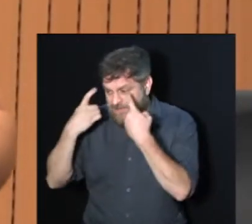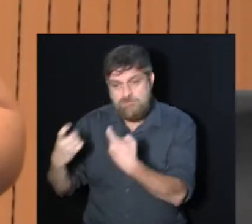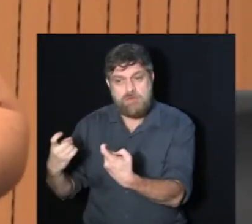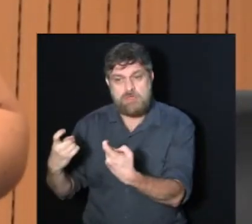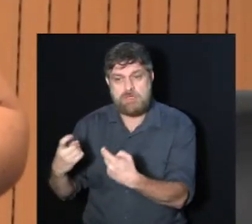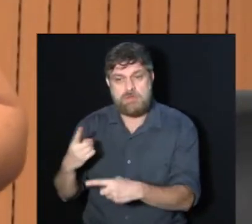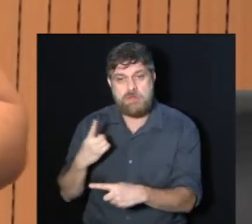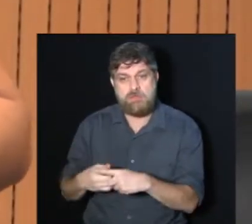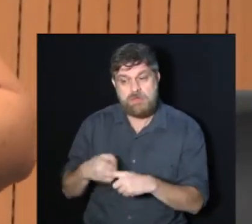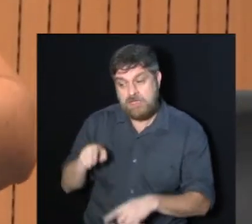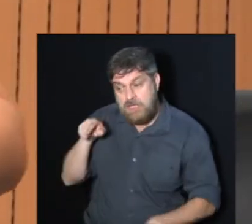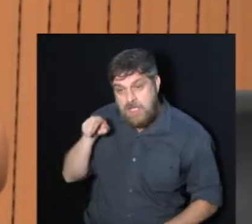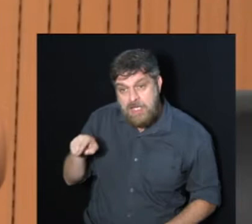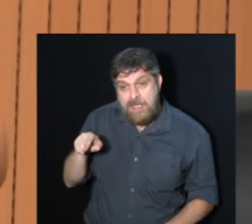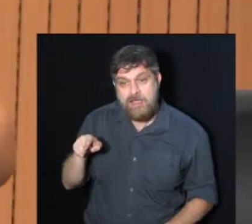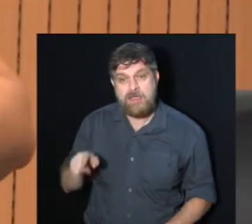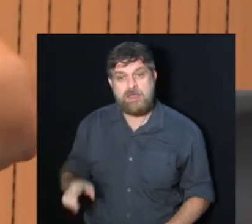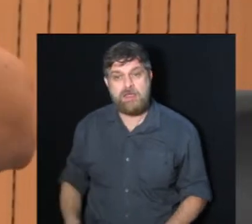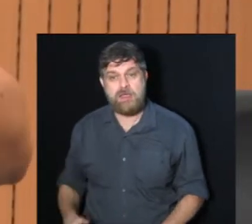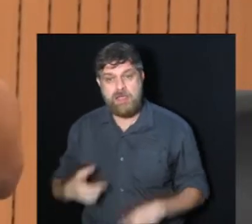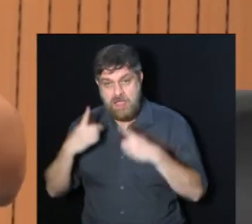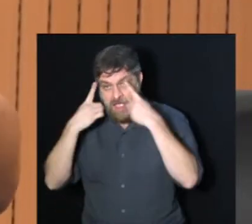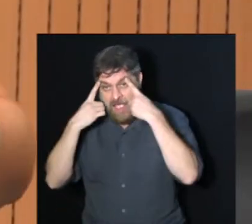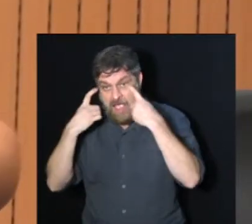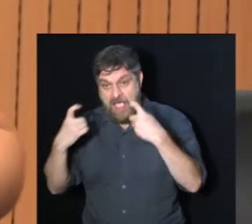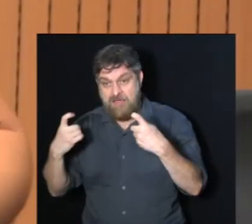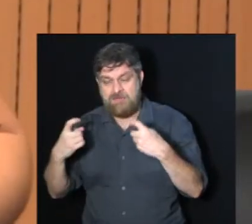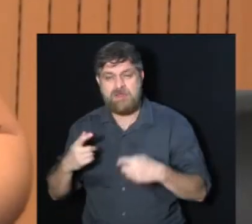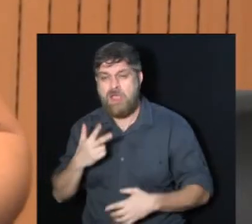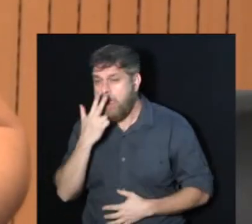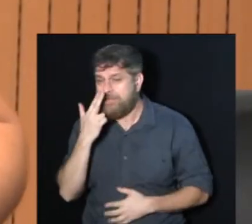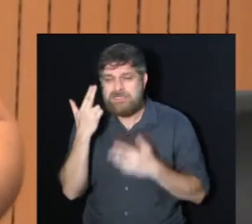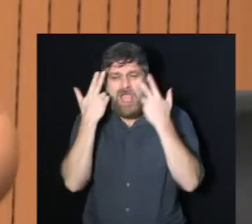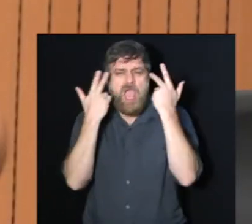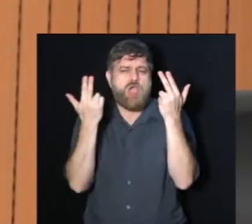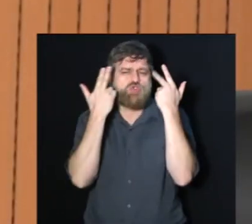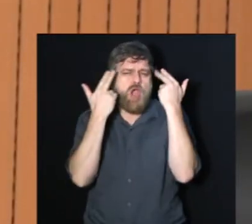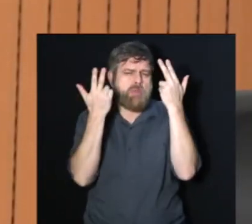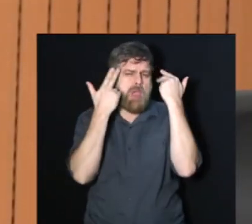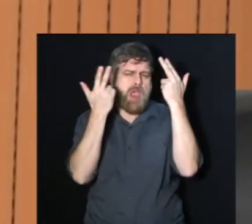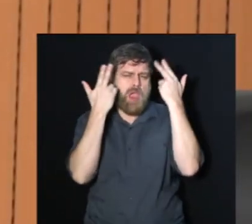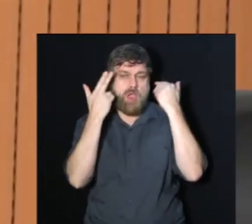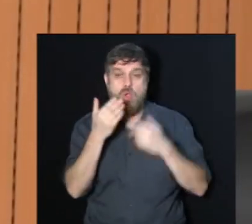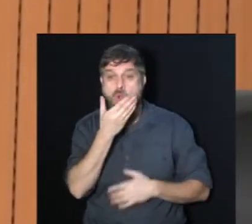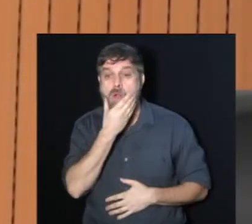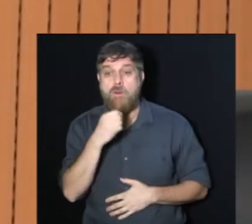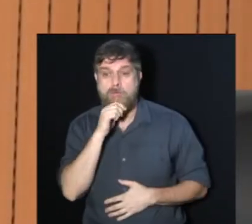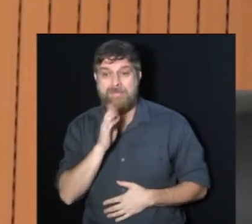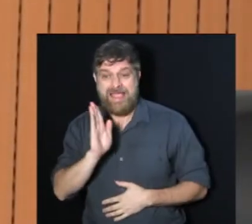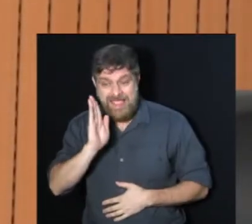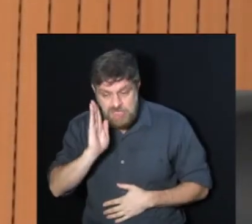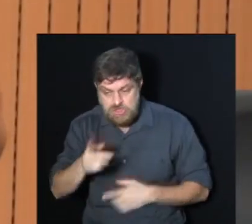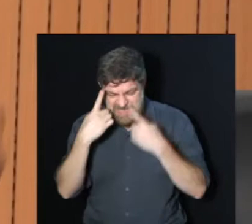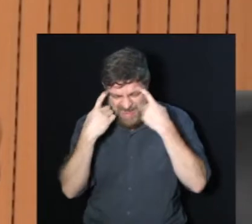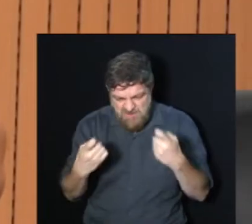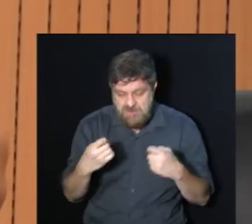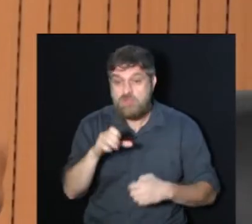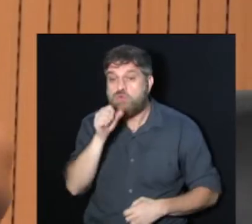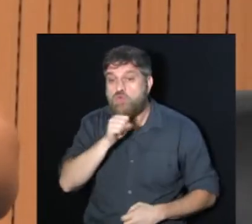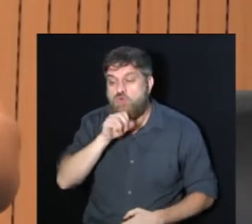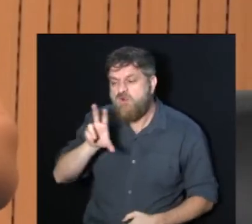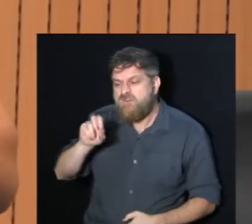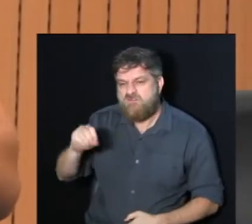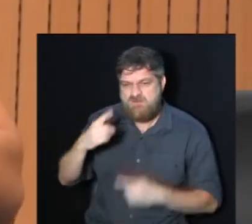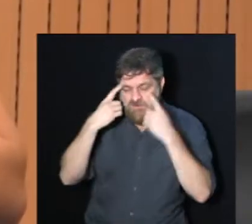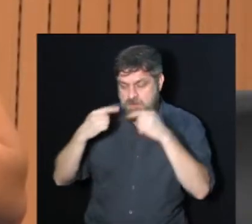Por quê? Porque a violência é naturalizada. O pai dele era assim, o avô era assim.